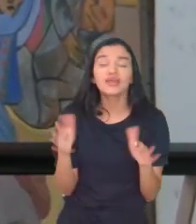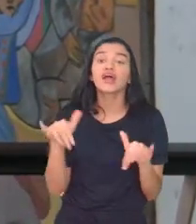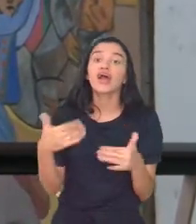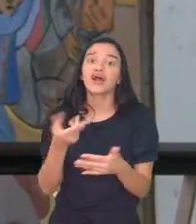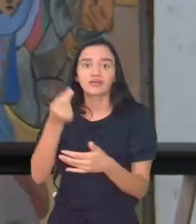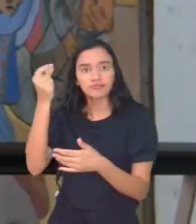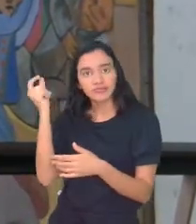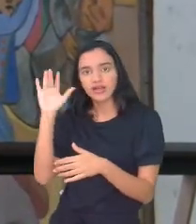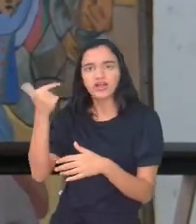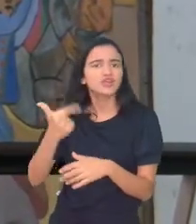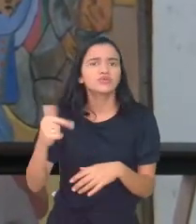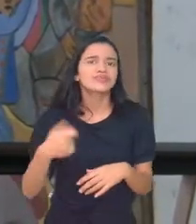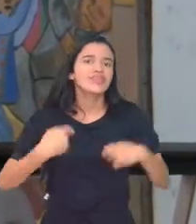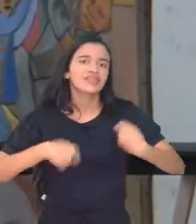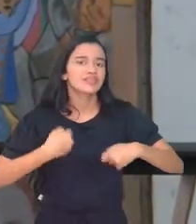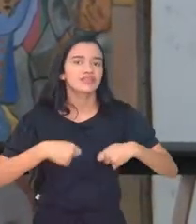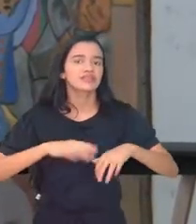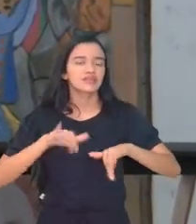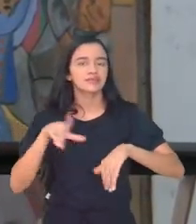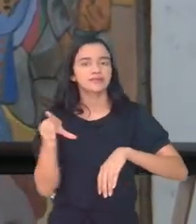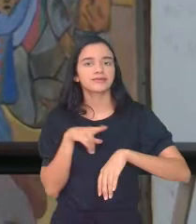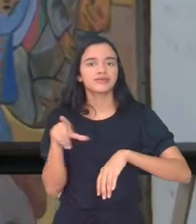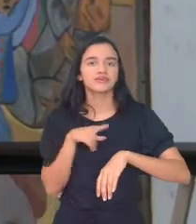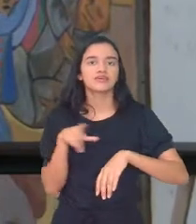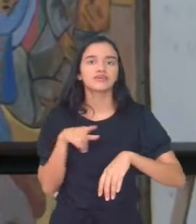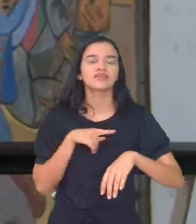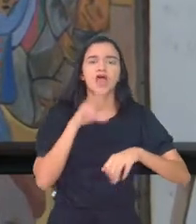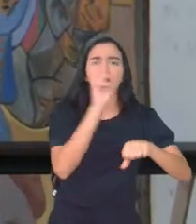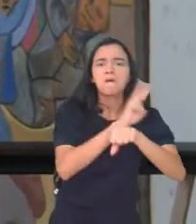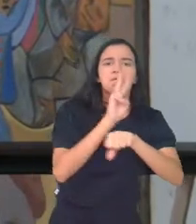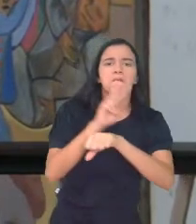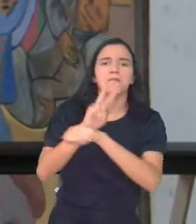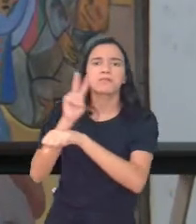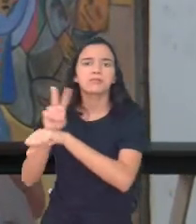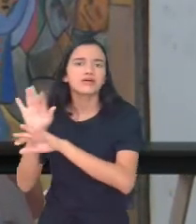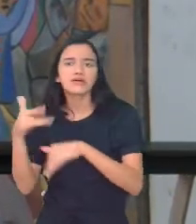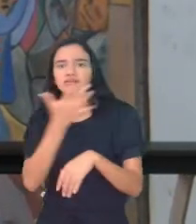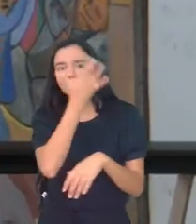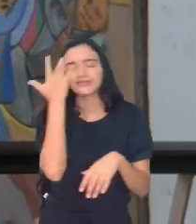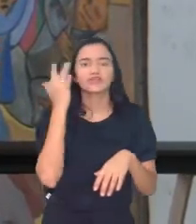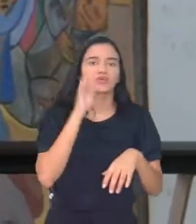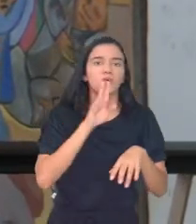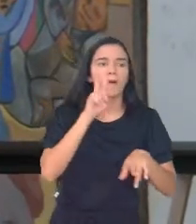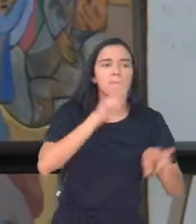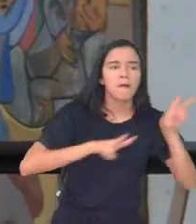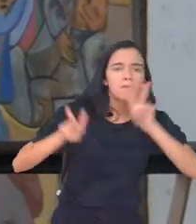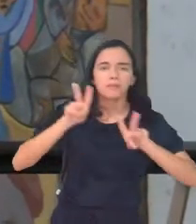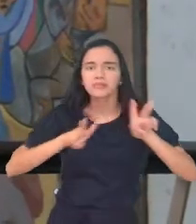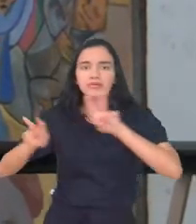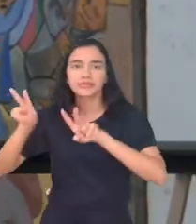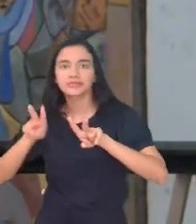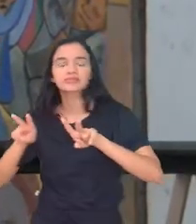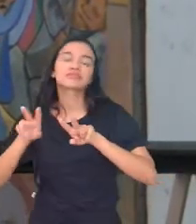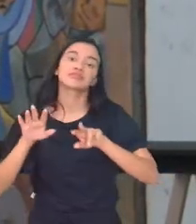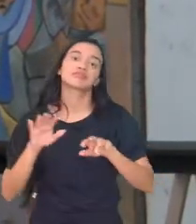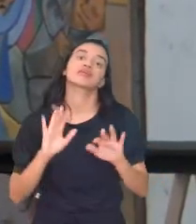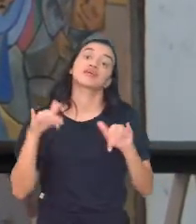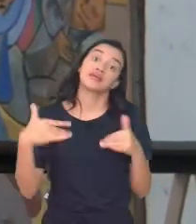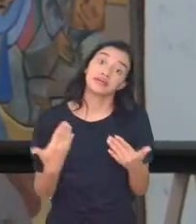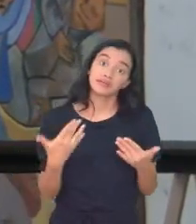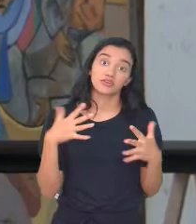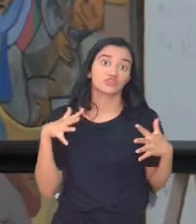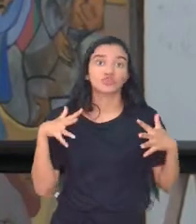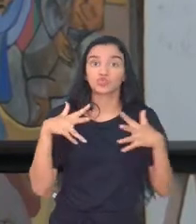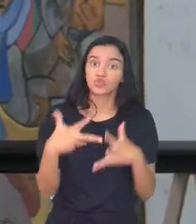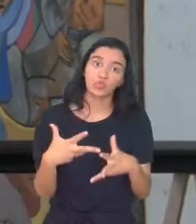não havia necessidade de tantos guardas, tantos vigias para fazer a ronda, né, em todos